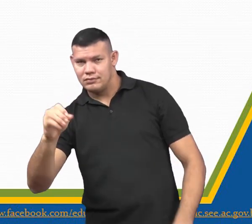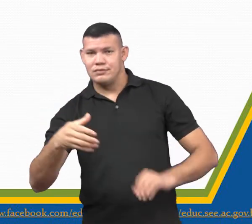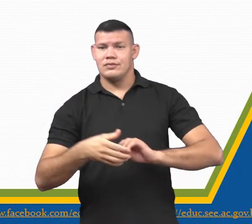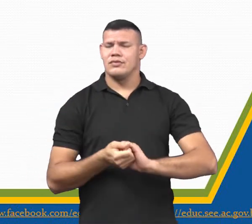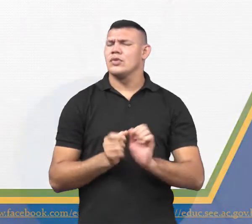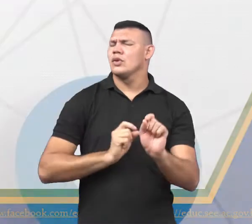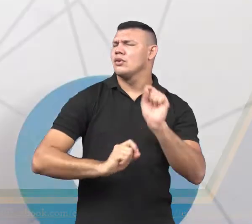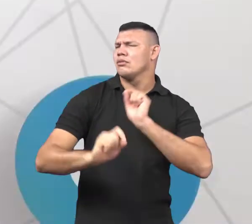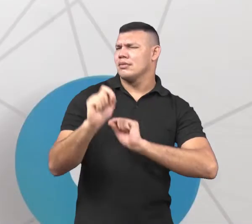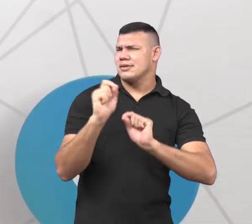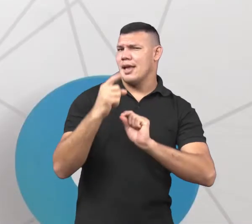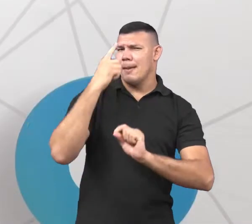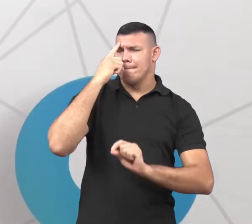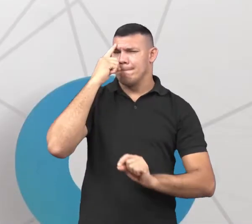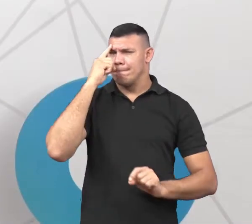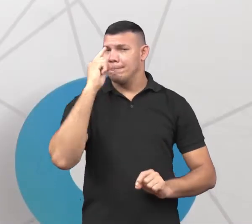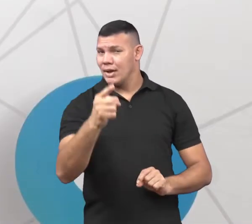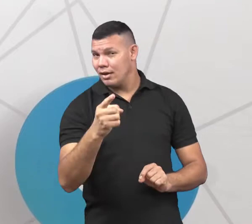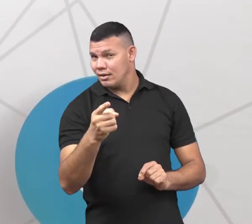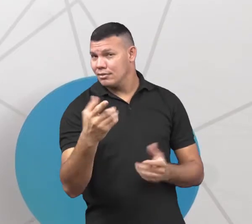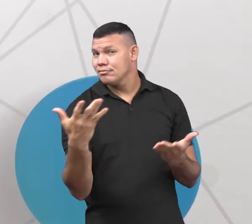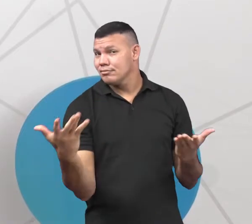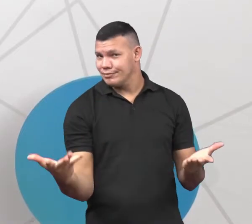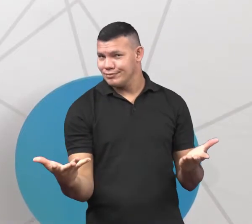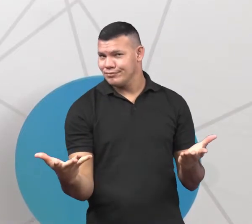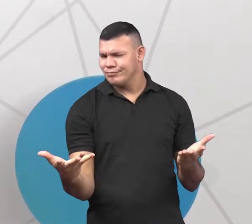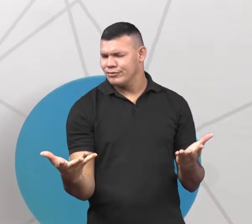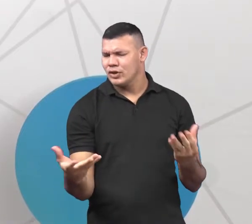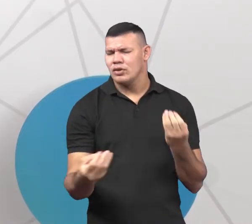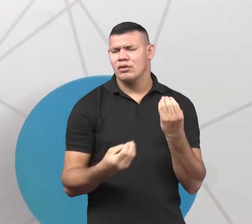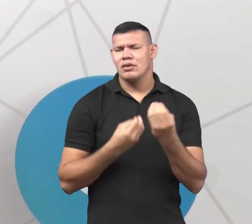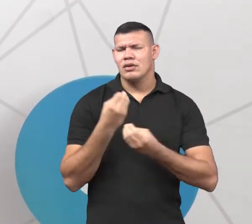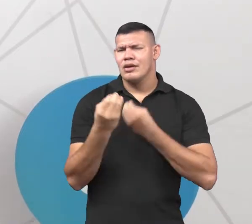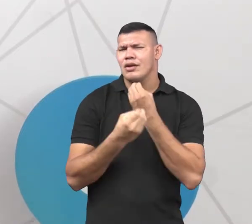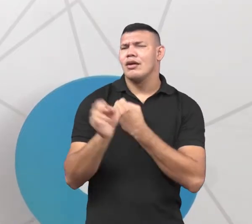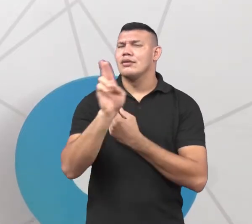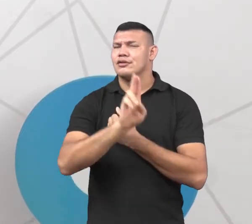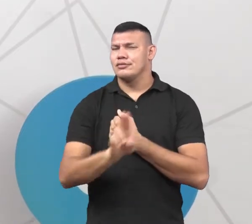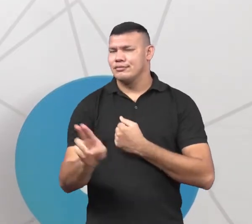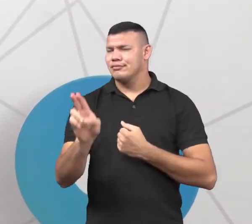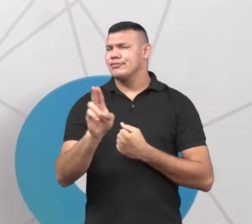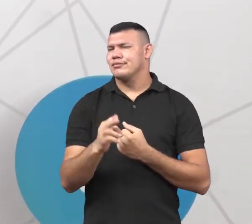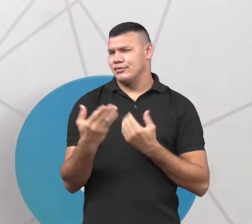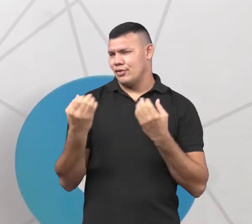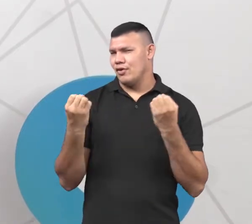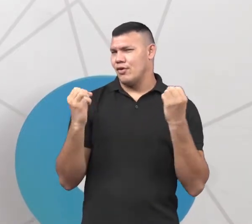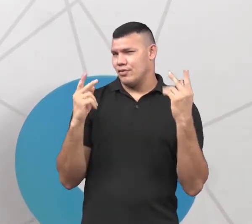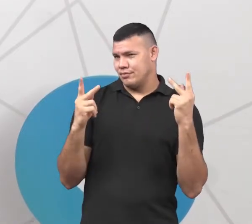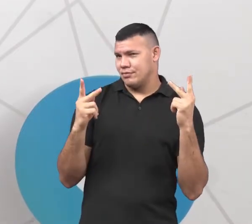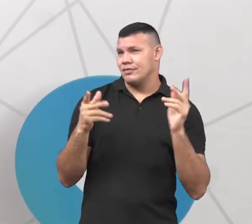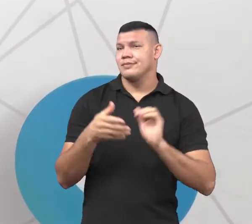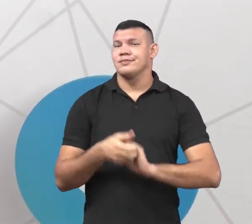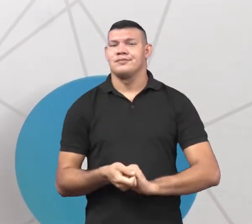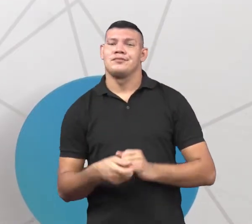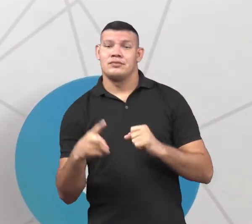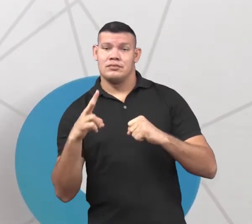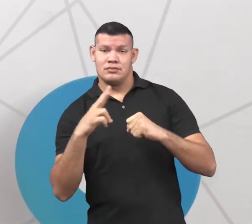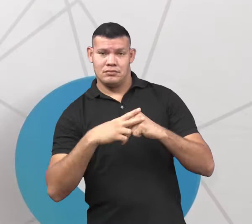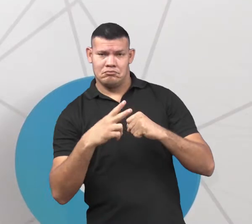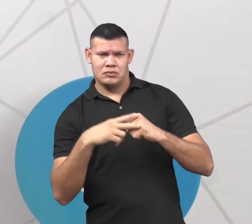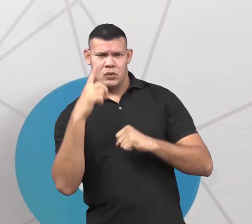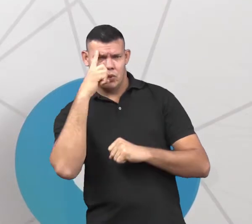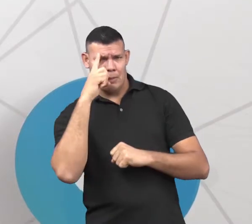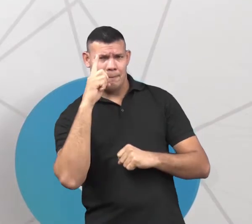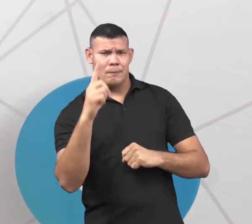esse imperativo afirmativo. O que é, quando usar. Tranquilos? Los verbos en imperativo,